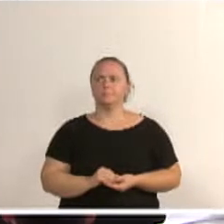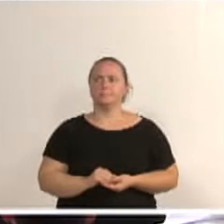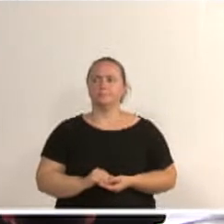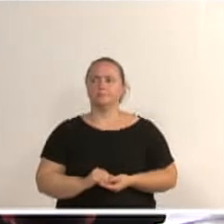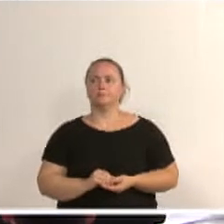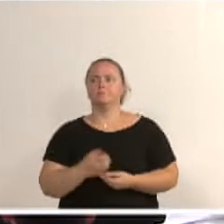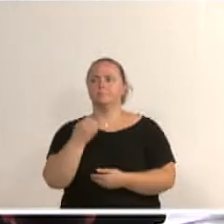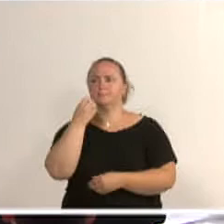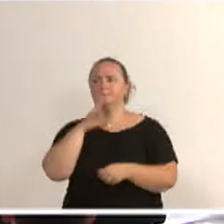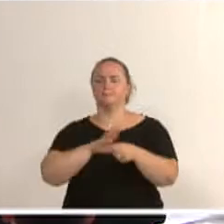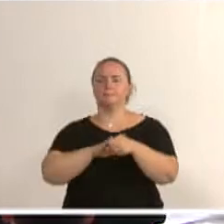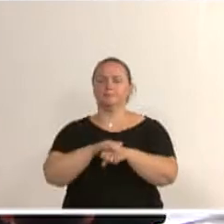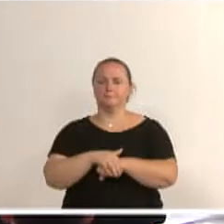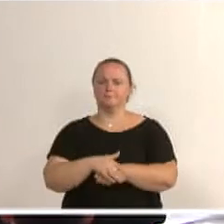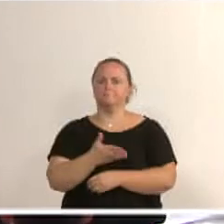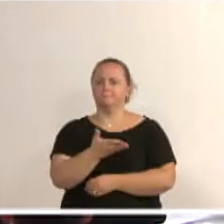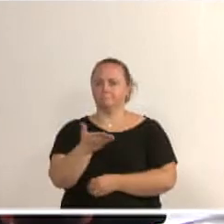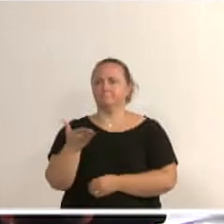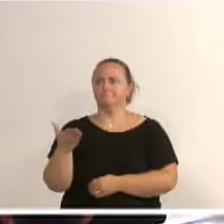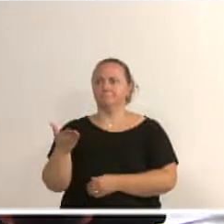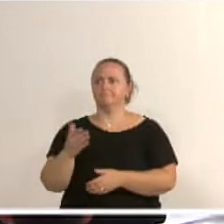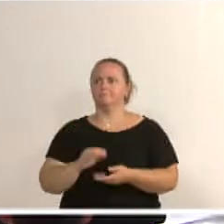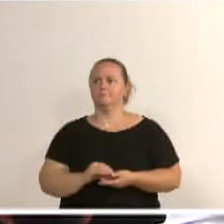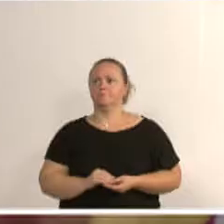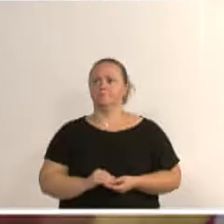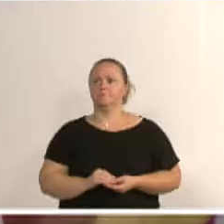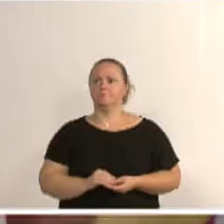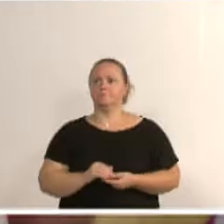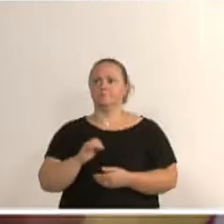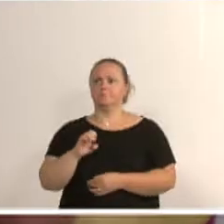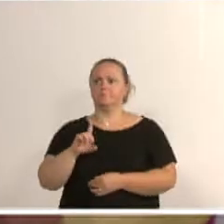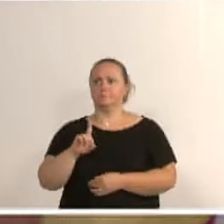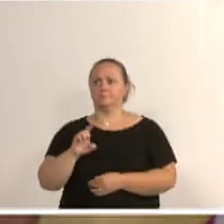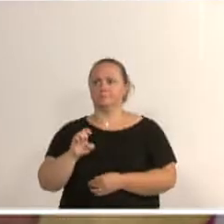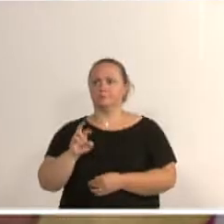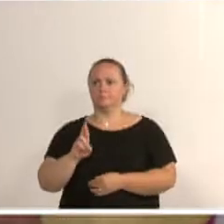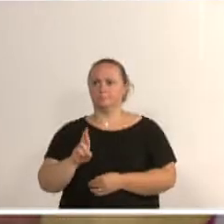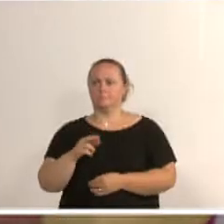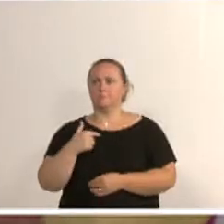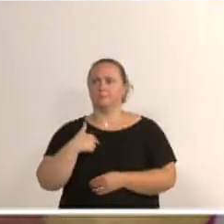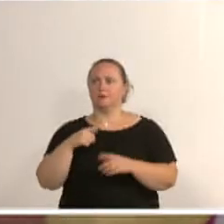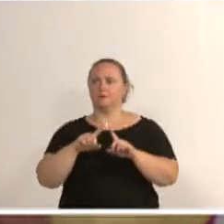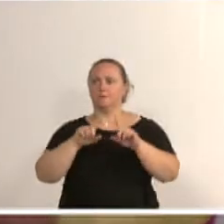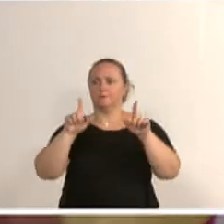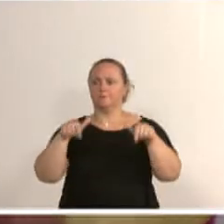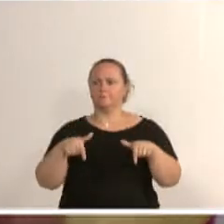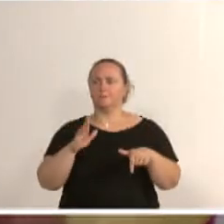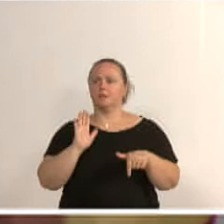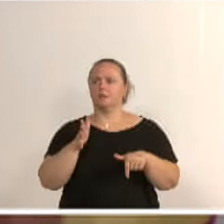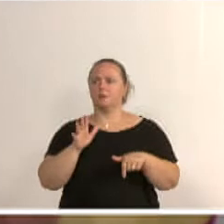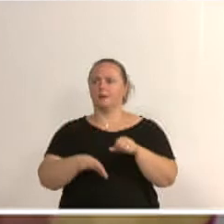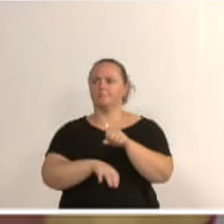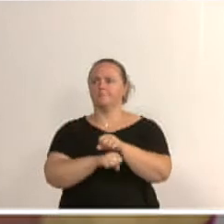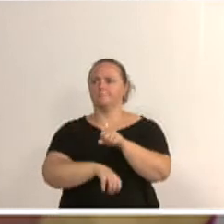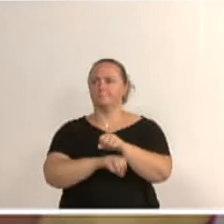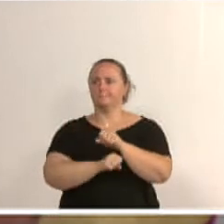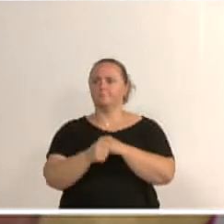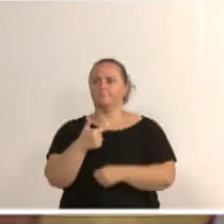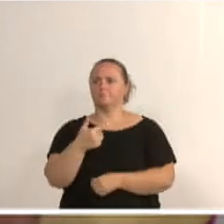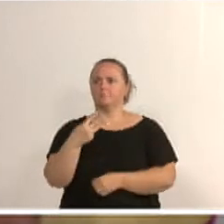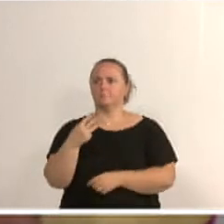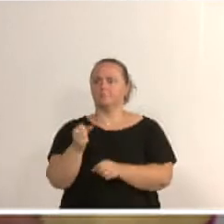Primeiramente, boa noite, o presidente da sessão, né? Meu nome é Éder Lima, eu sou funcionário de carreira do CETERB há 23